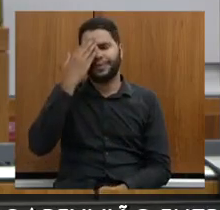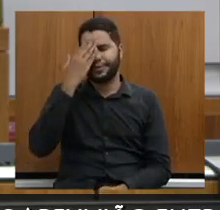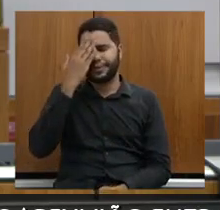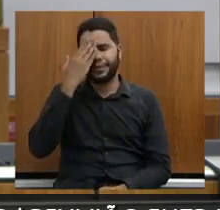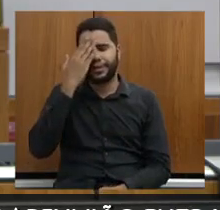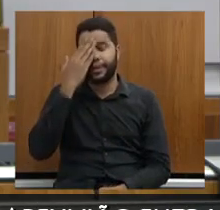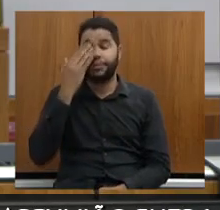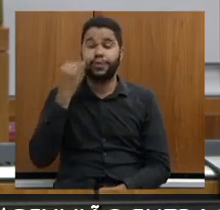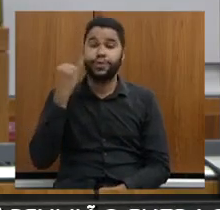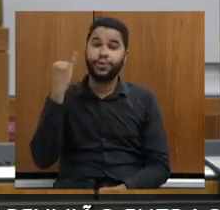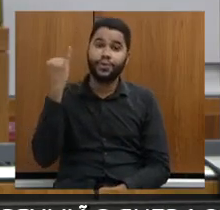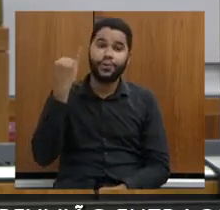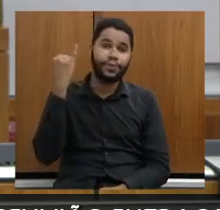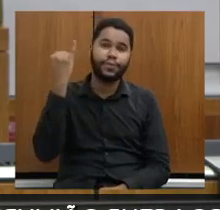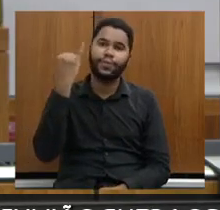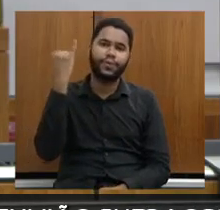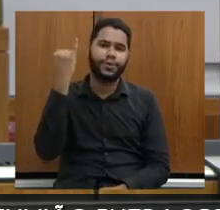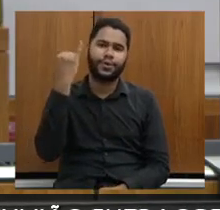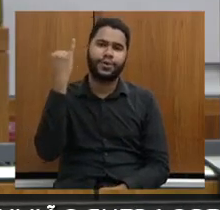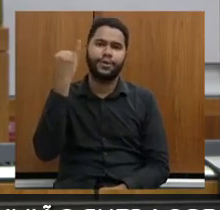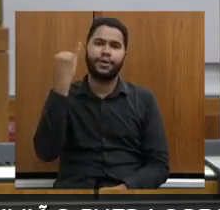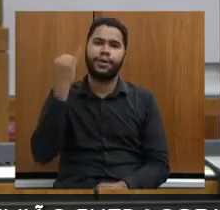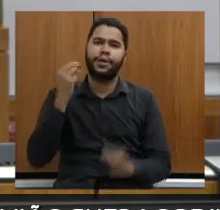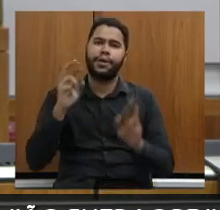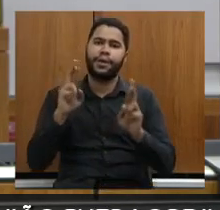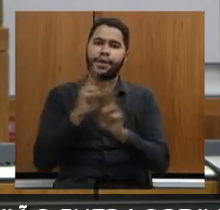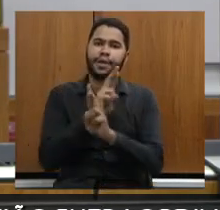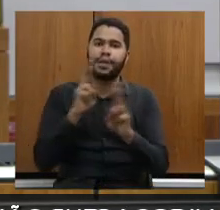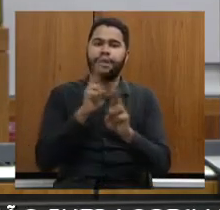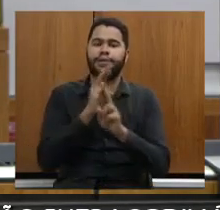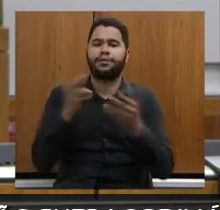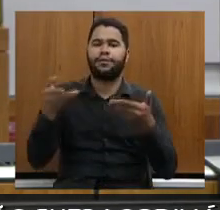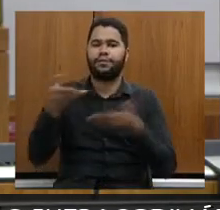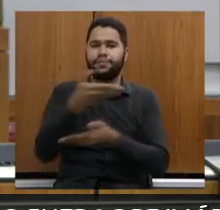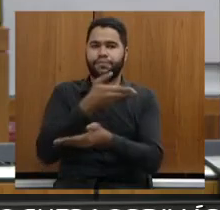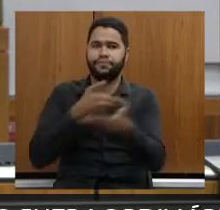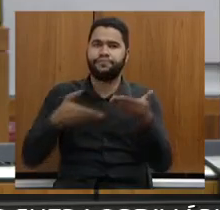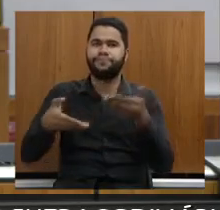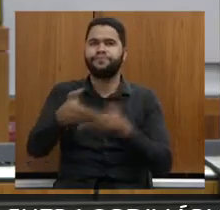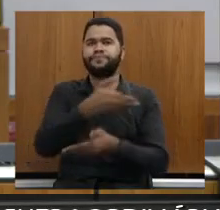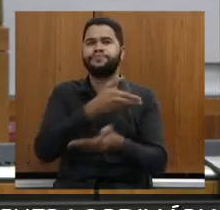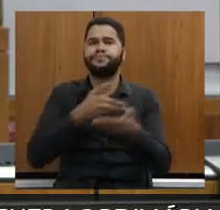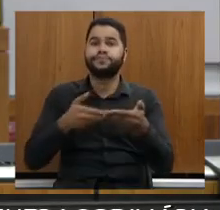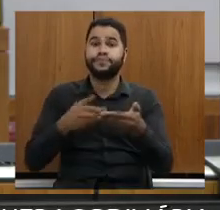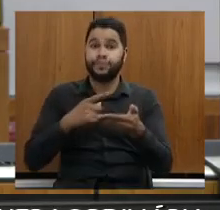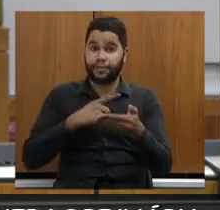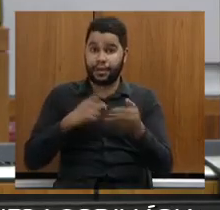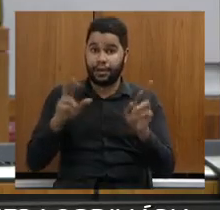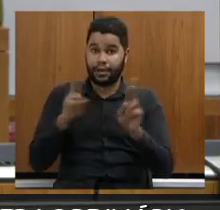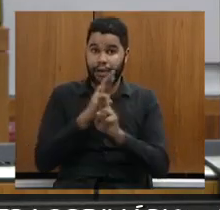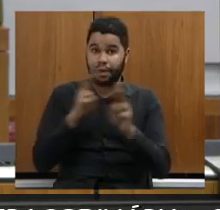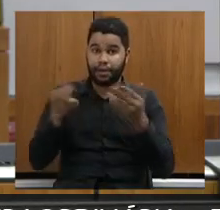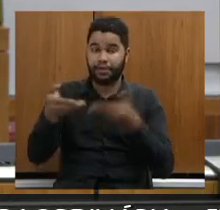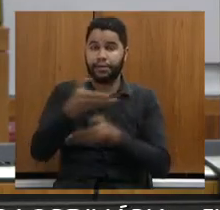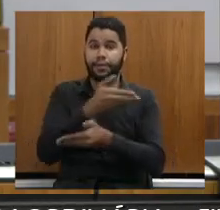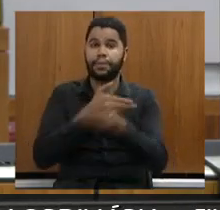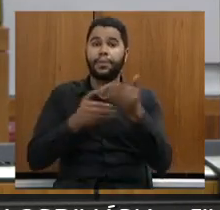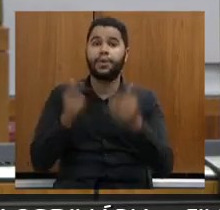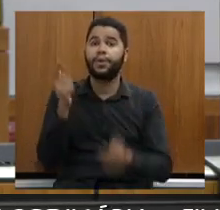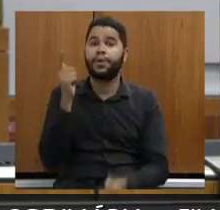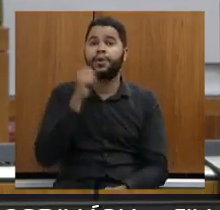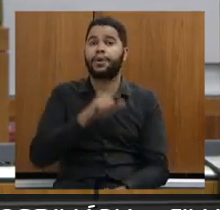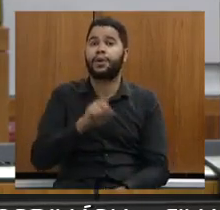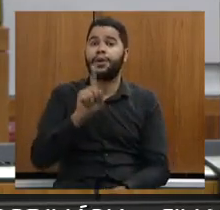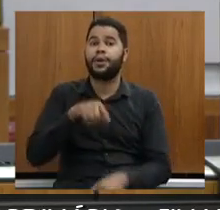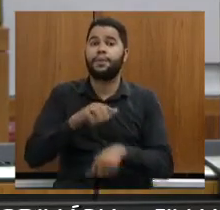extremamente importante né essa relação harmônica né a venda essa relação harmônica quem ganha com